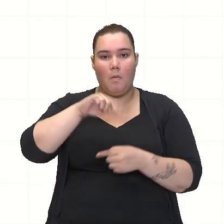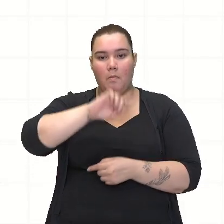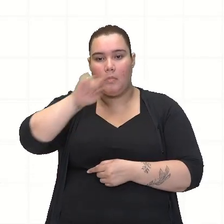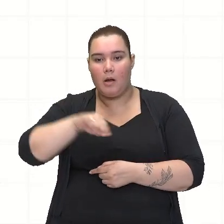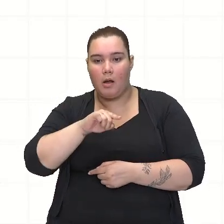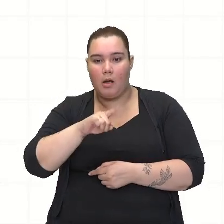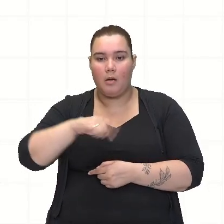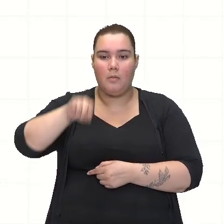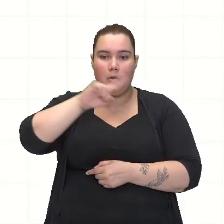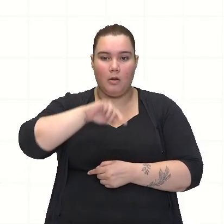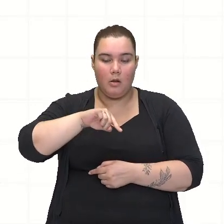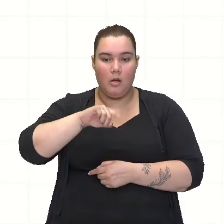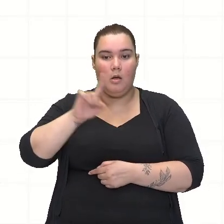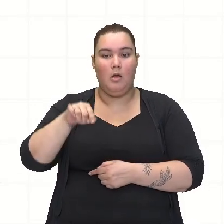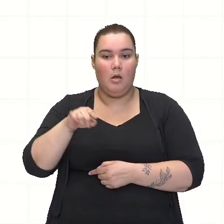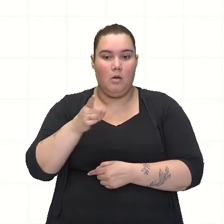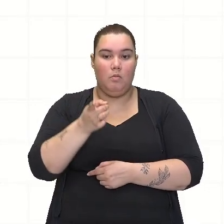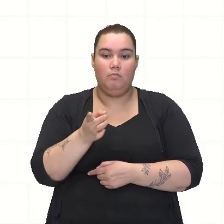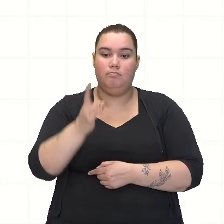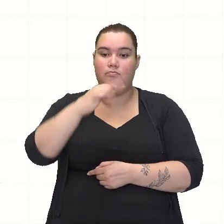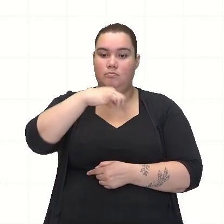Olha,